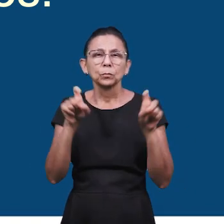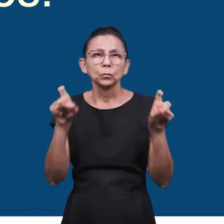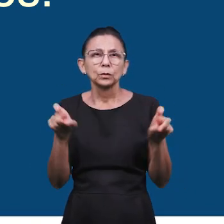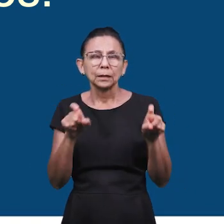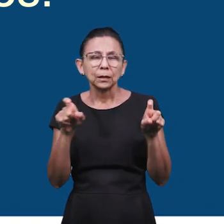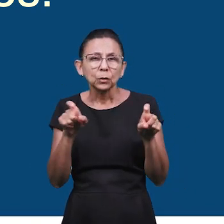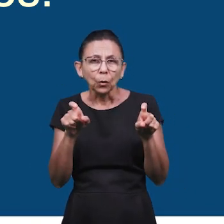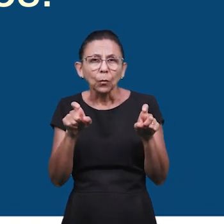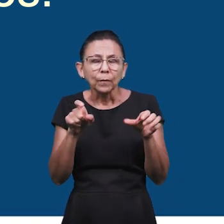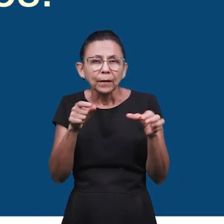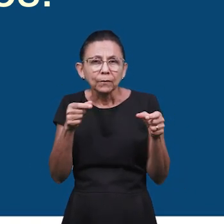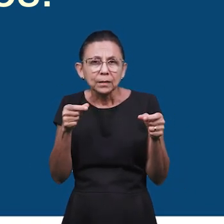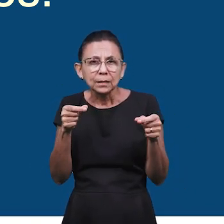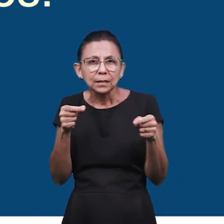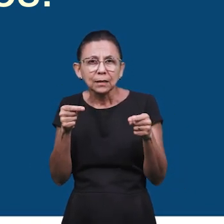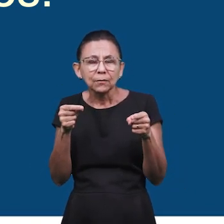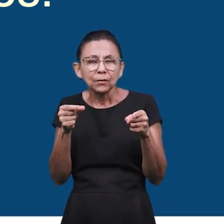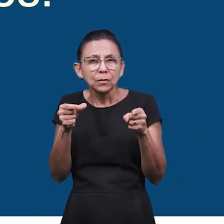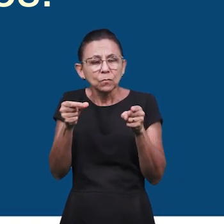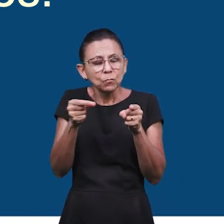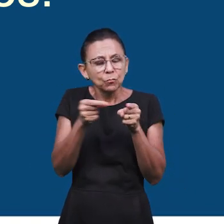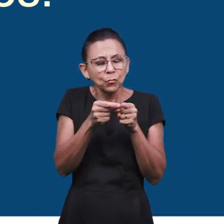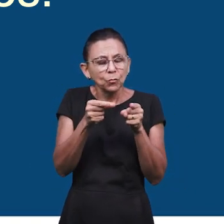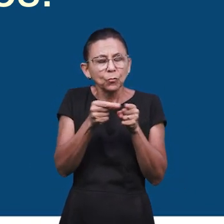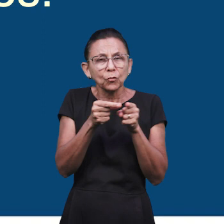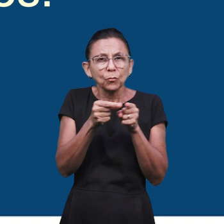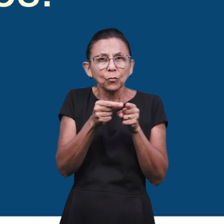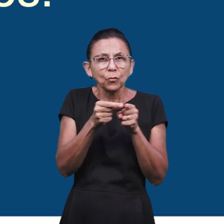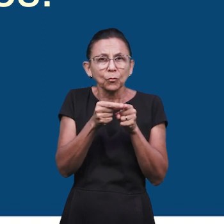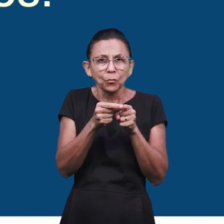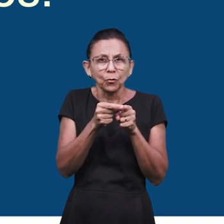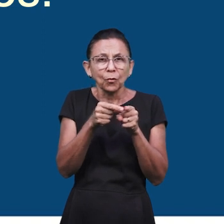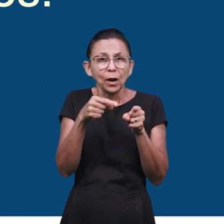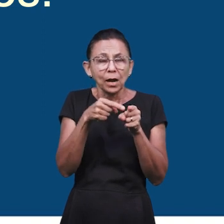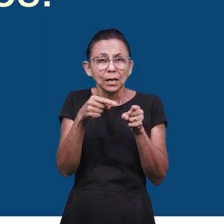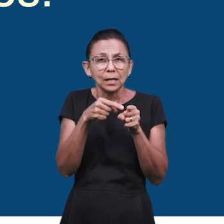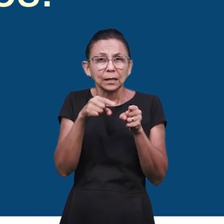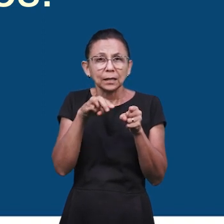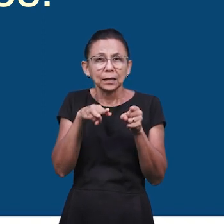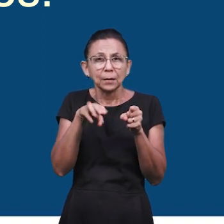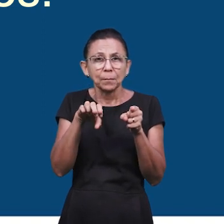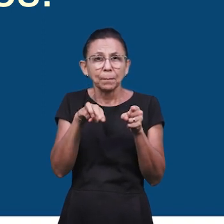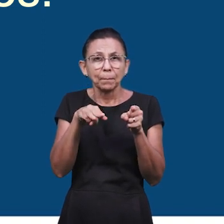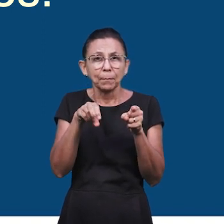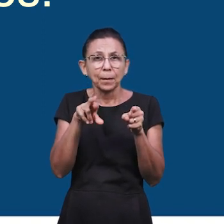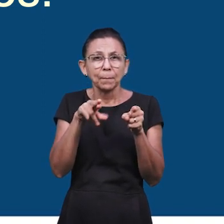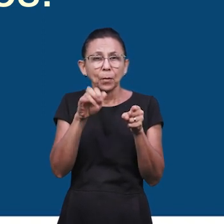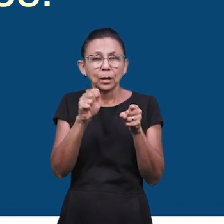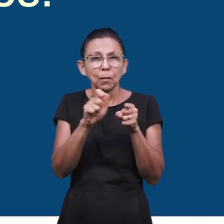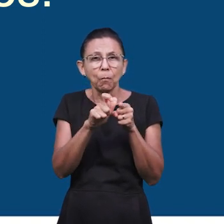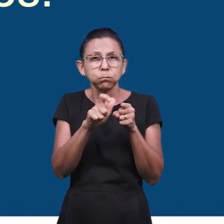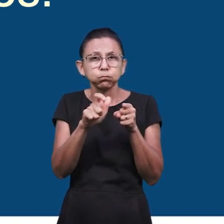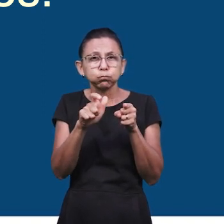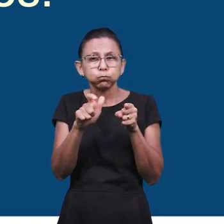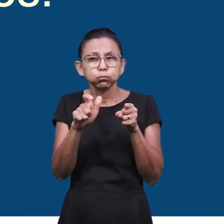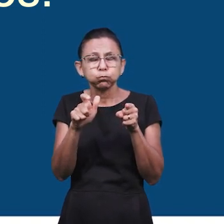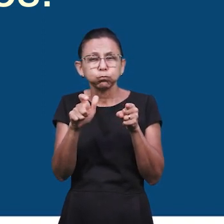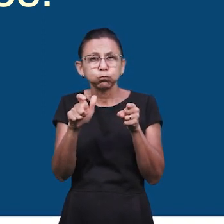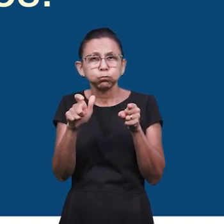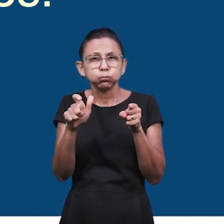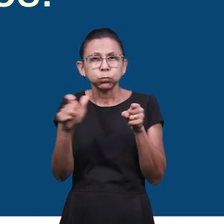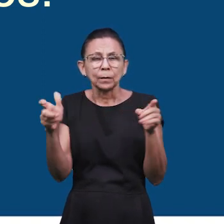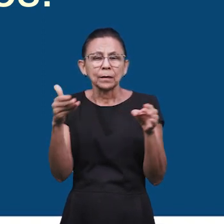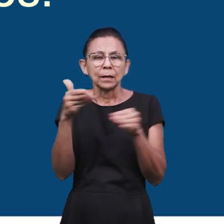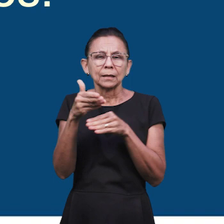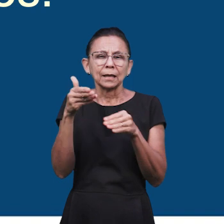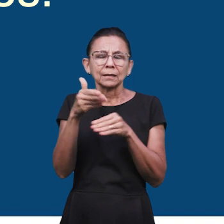computador, que quando está cheio, na sua memória de dados, ele leva mais tempo para acessar as informações, assim como a memória,